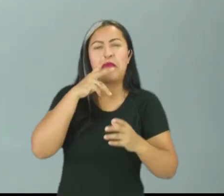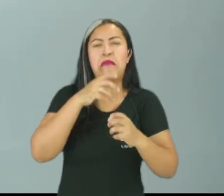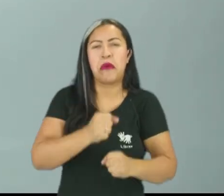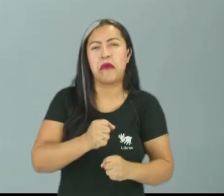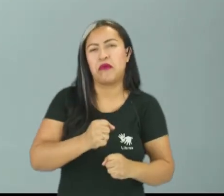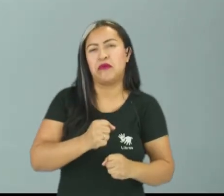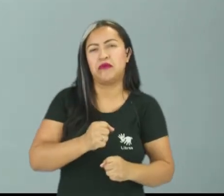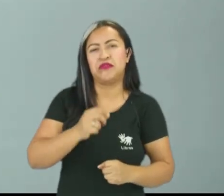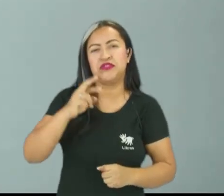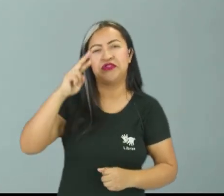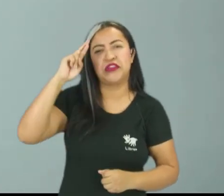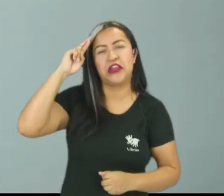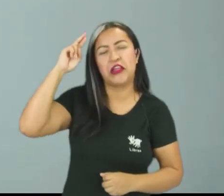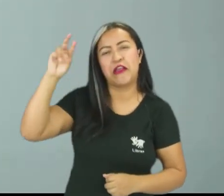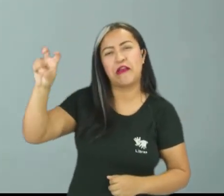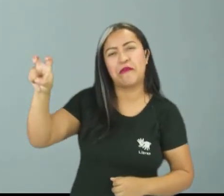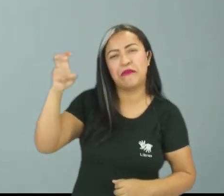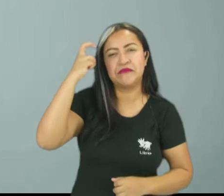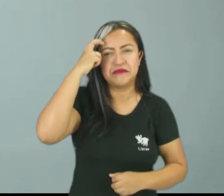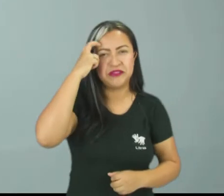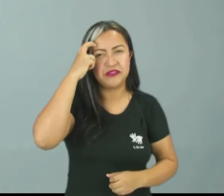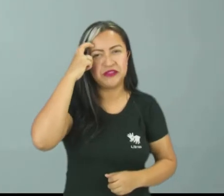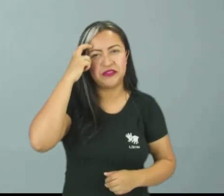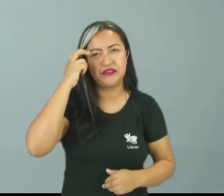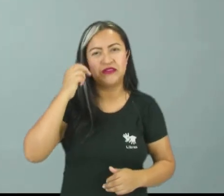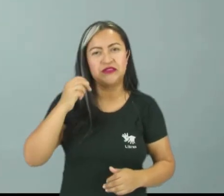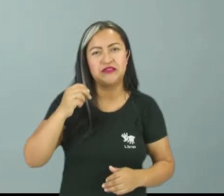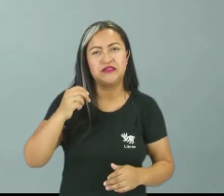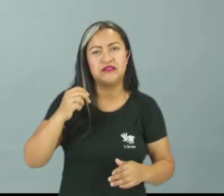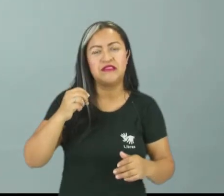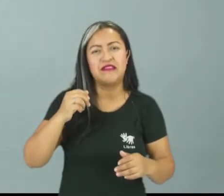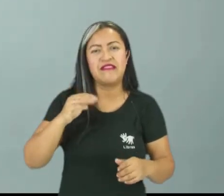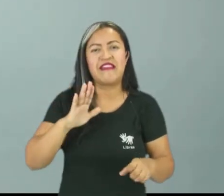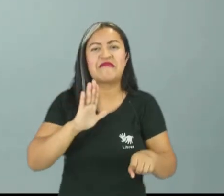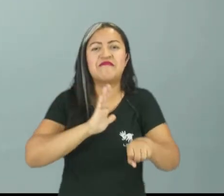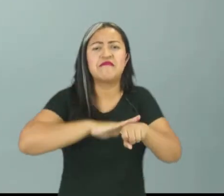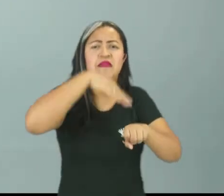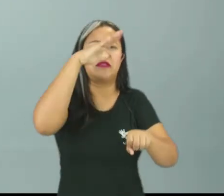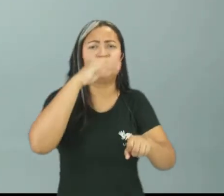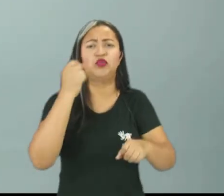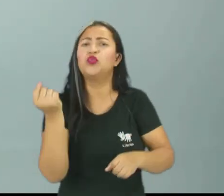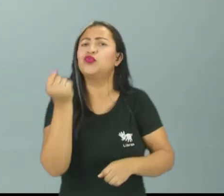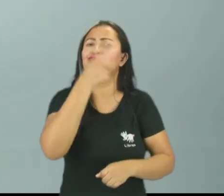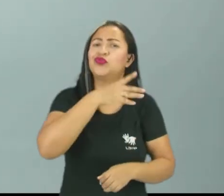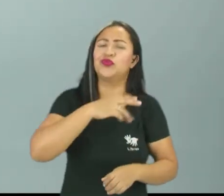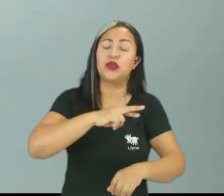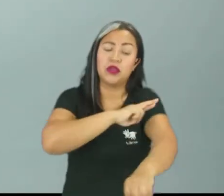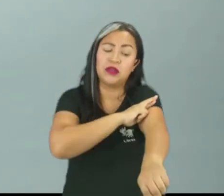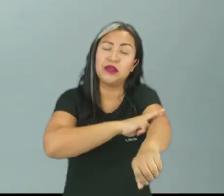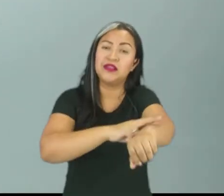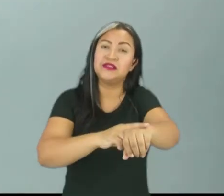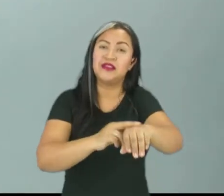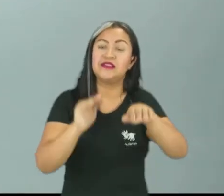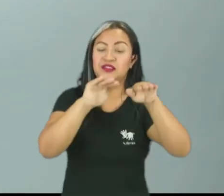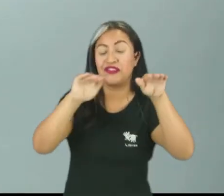pode aí nessas raças, né, inferiores aí que eles consideravam. Então vai dar